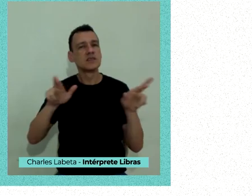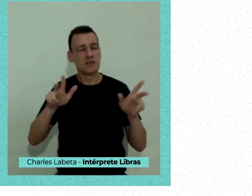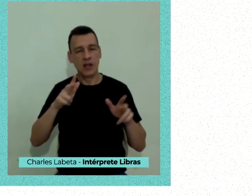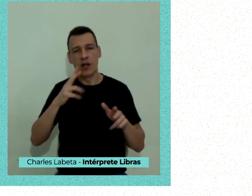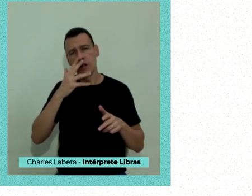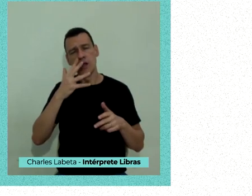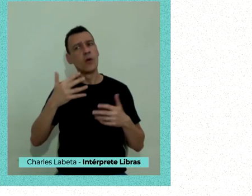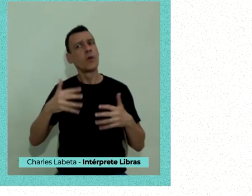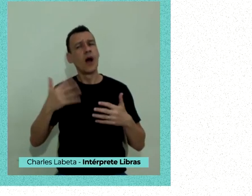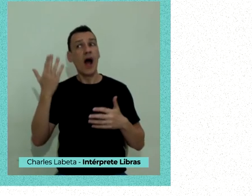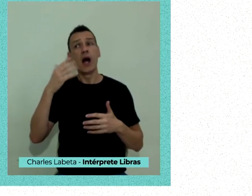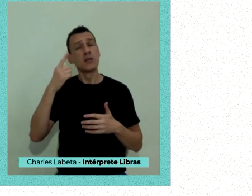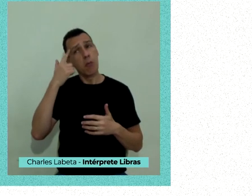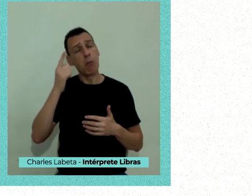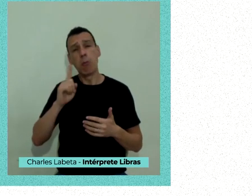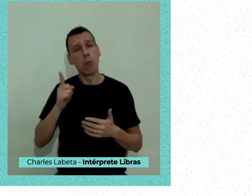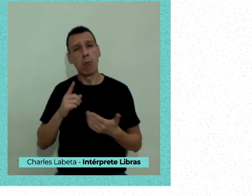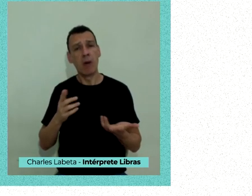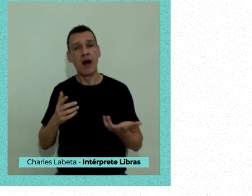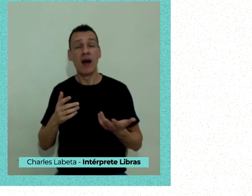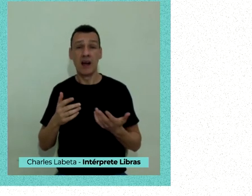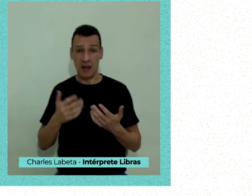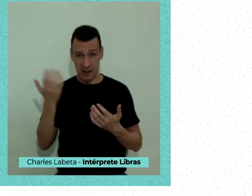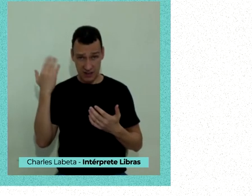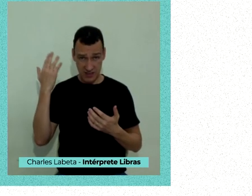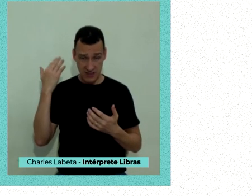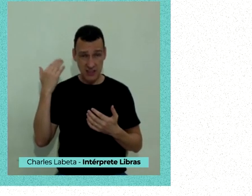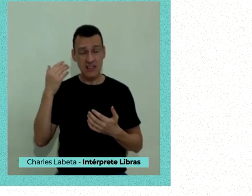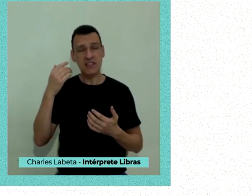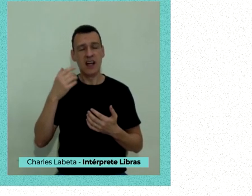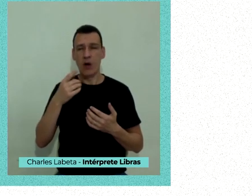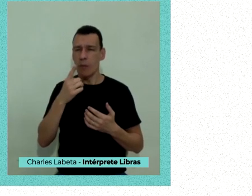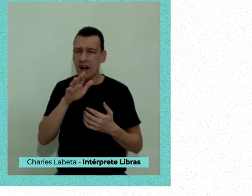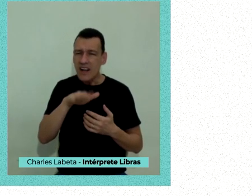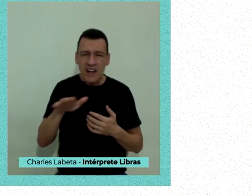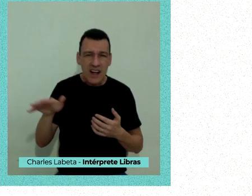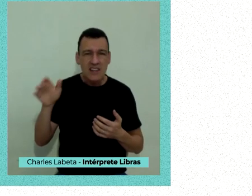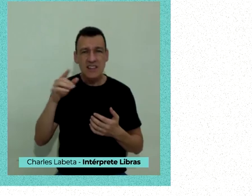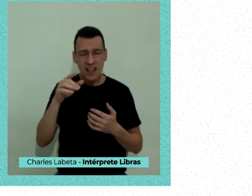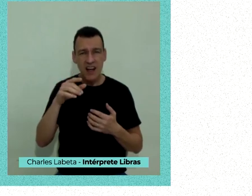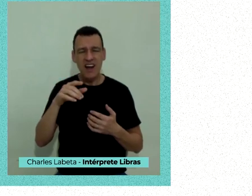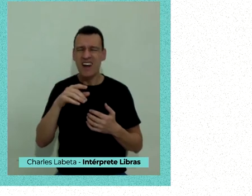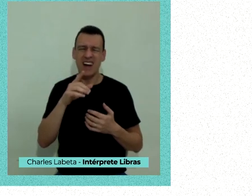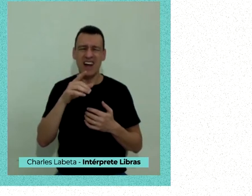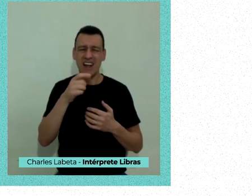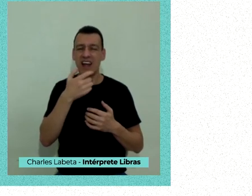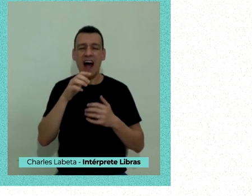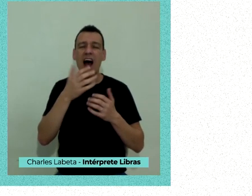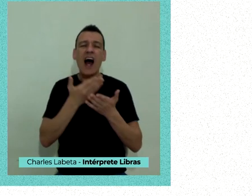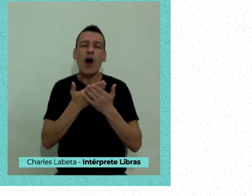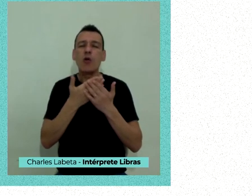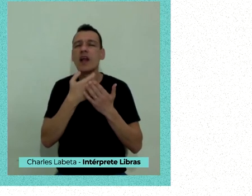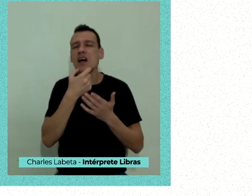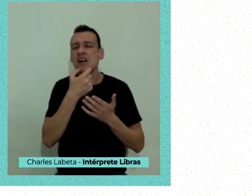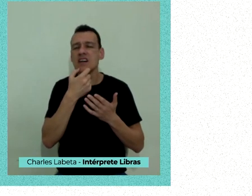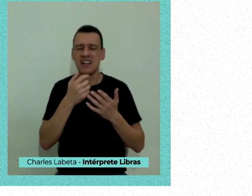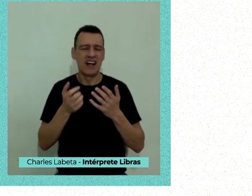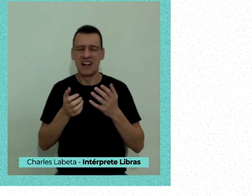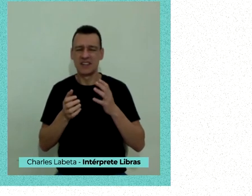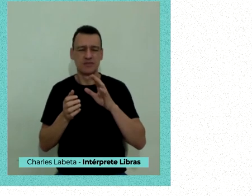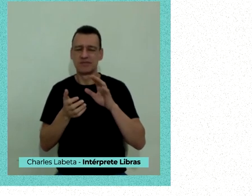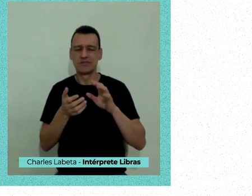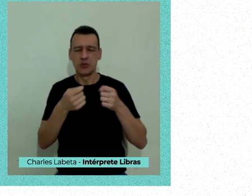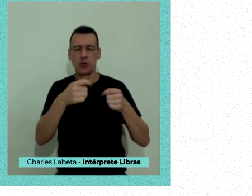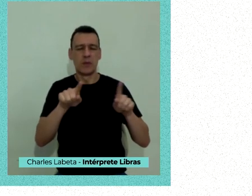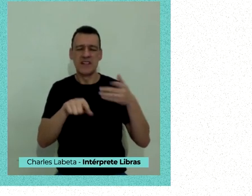Uma criança, nossa, vamos excluí-la da sala de inglês, porque ela não vai aprender línguas. Não, é justamente ela que precisa